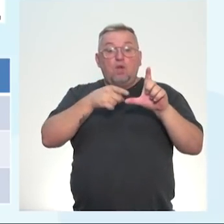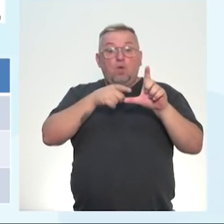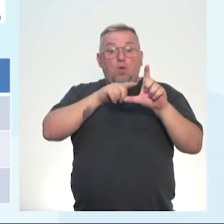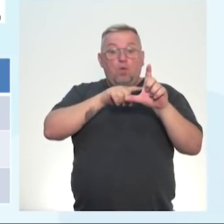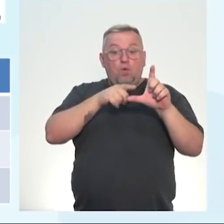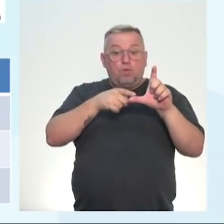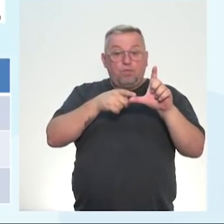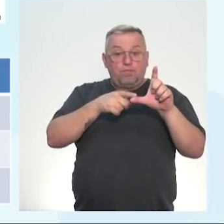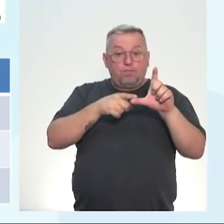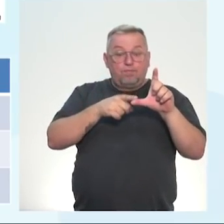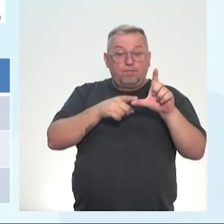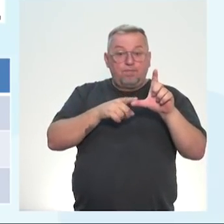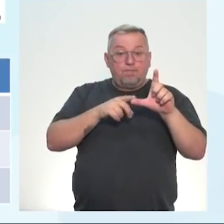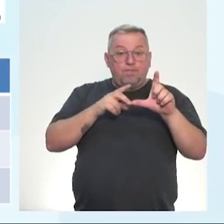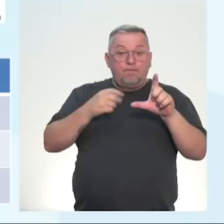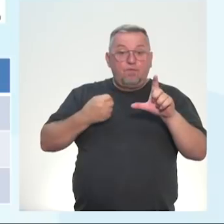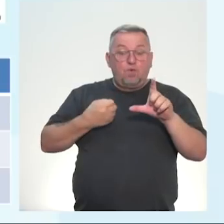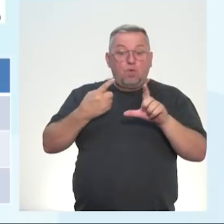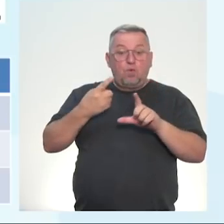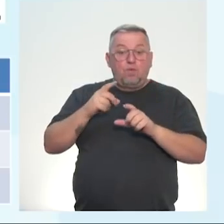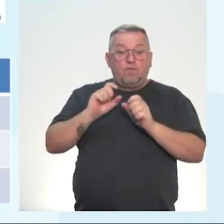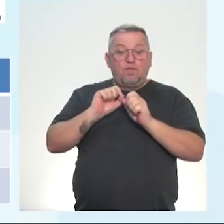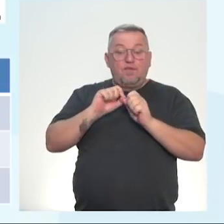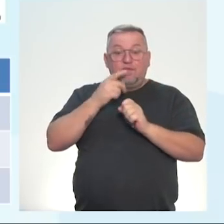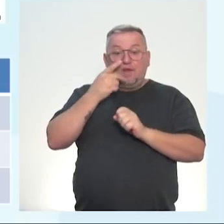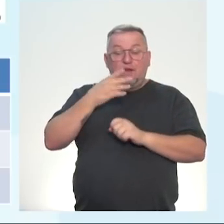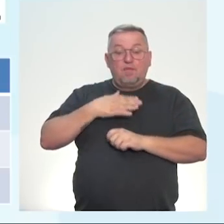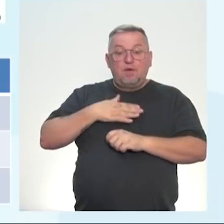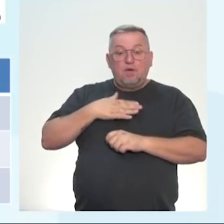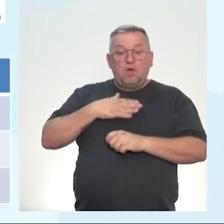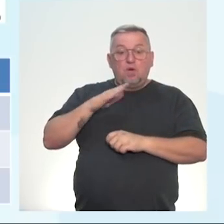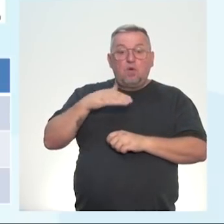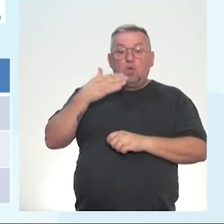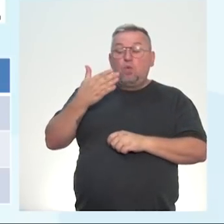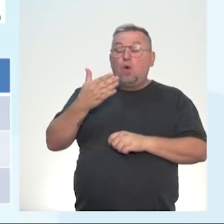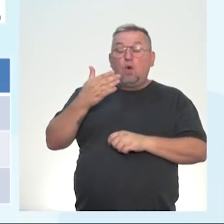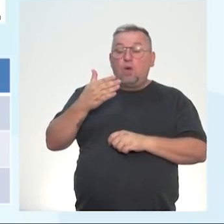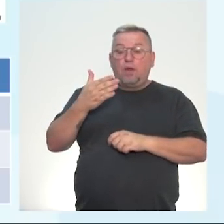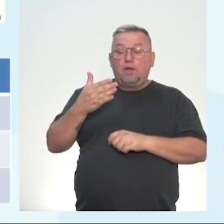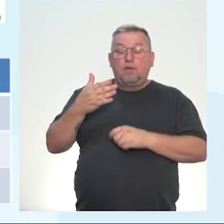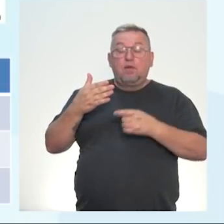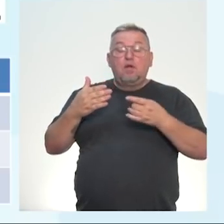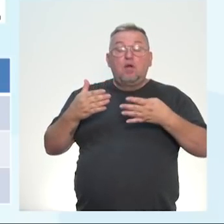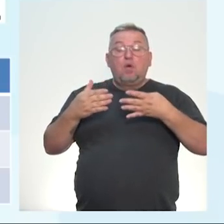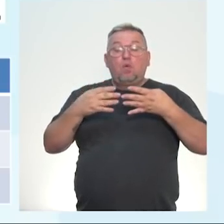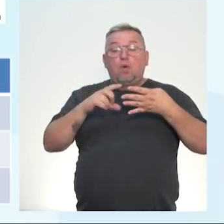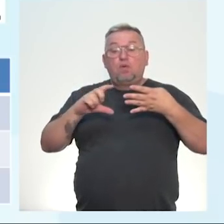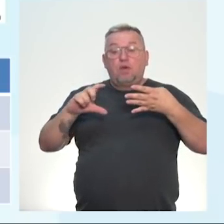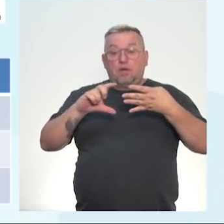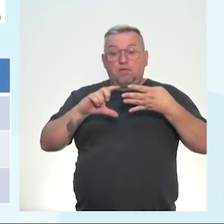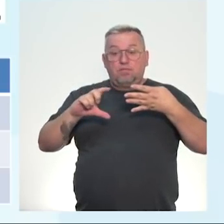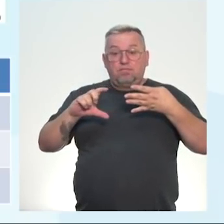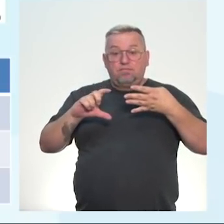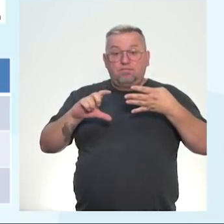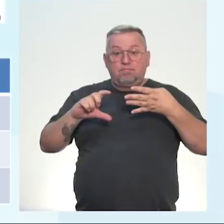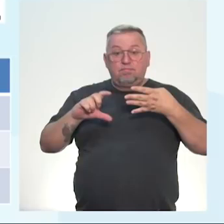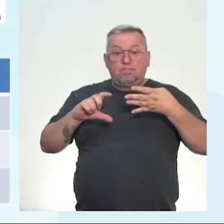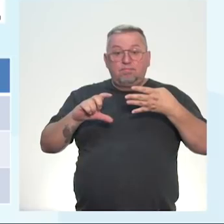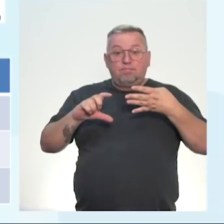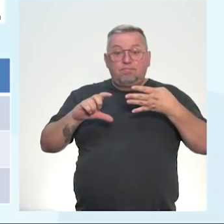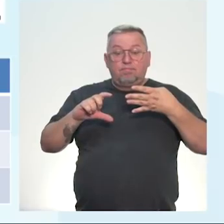ó, beleza, na figura 1, você fala para mim qual que é esse quadrilátero. Se você sabe aí o nome, se não souber, não tem